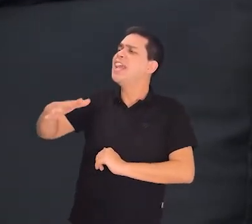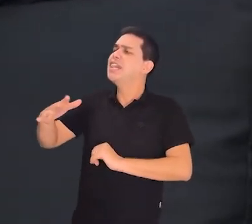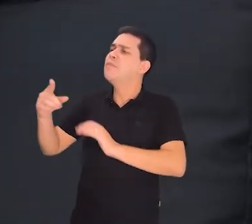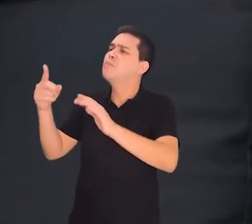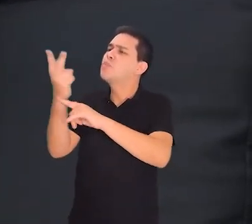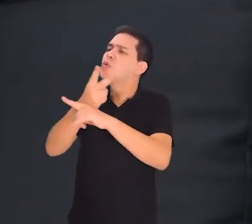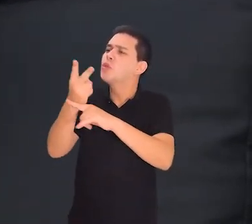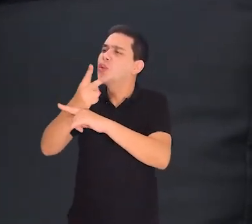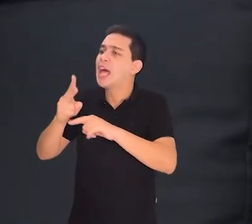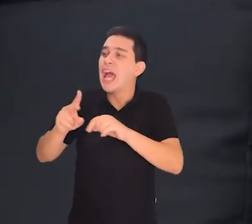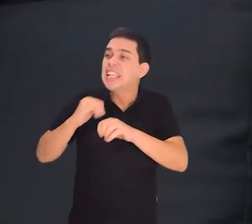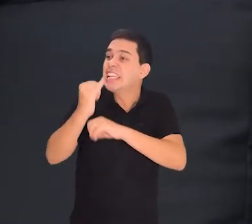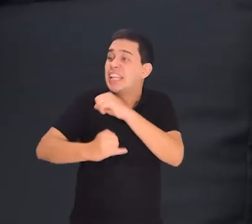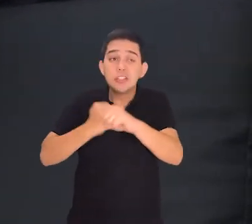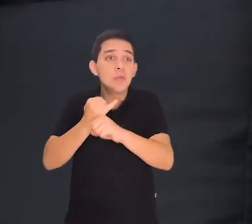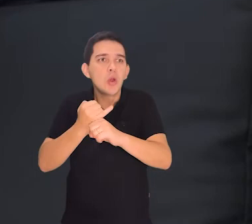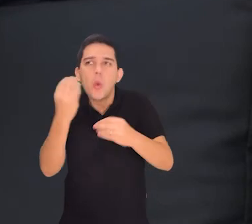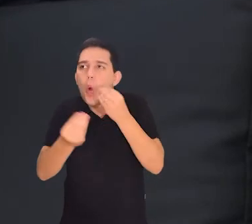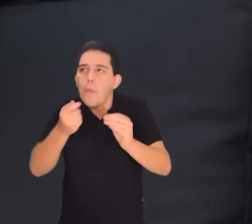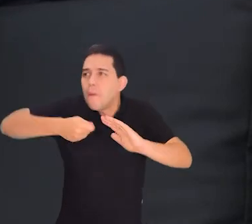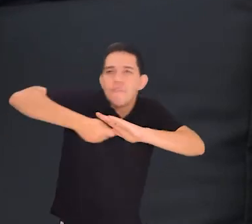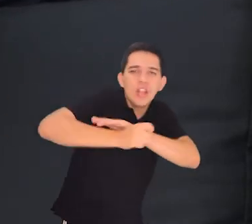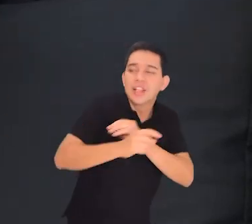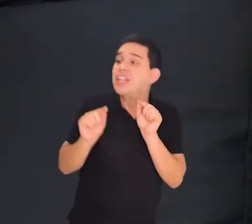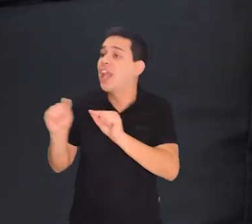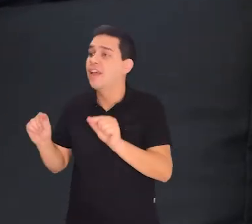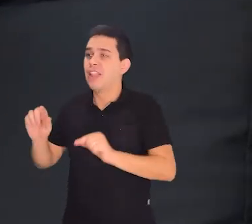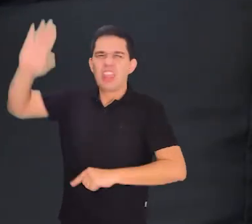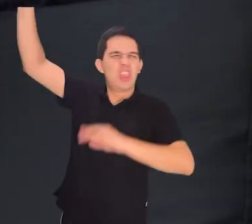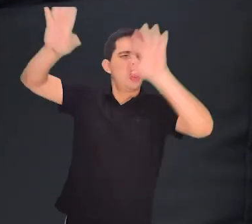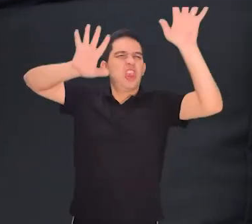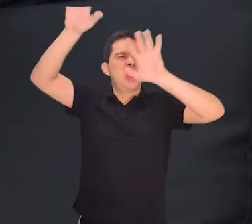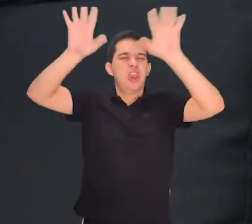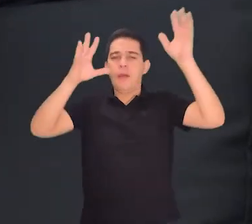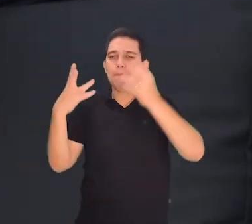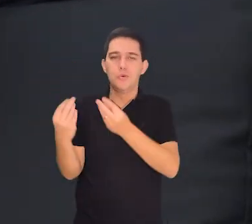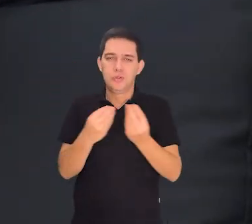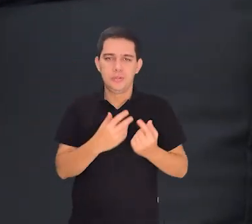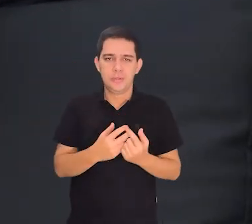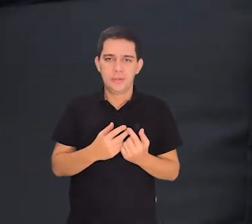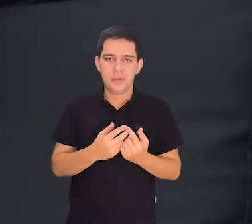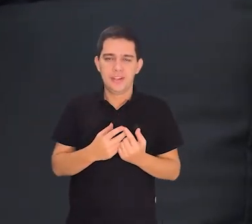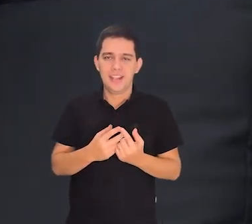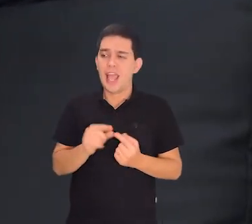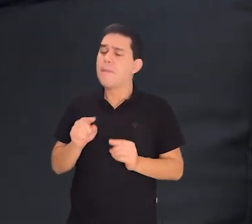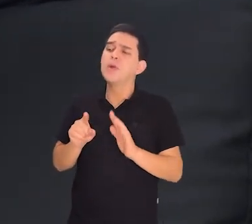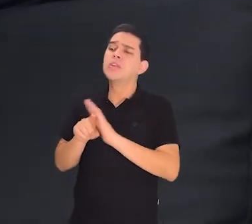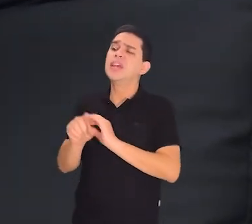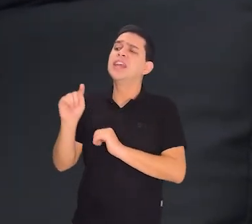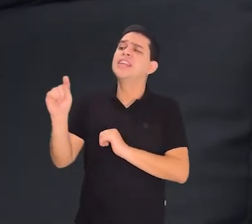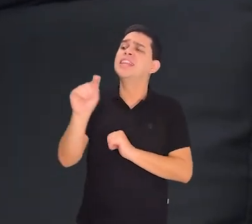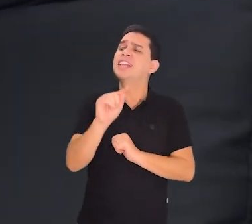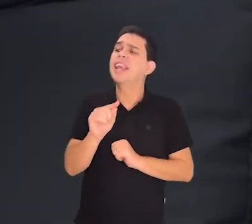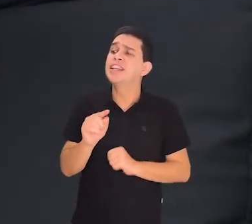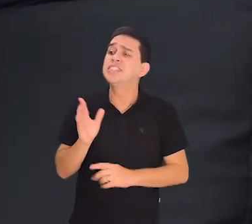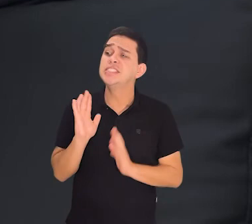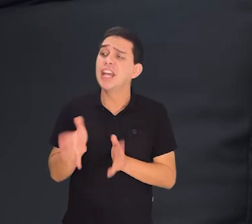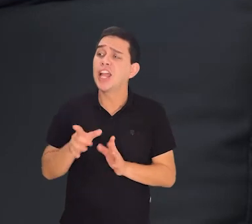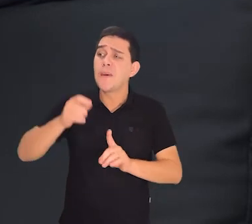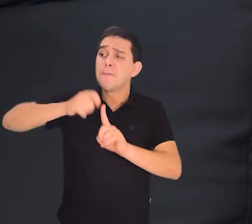Aquele tanto de gente levanta a mão. Aí depois eu pergunto, quem aqui investe todos os meses? Aquele tanto de gente abaixa a